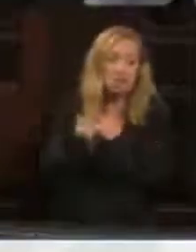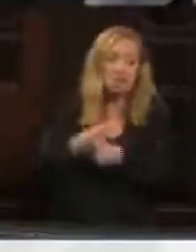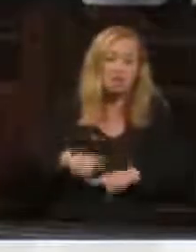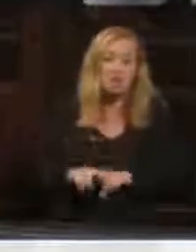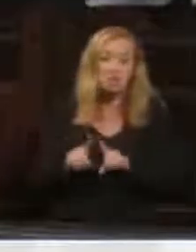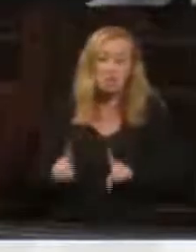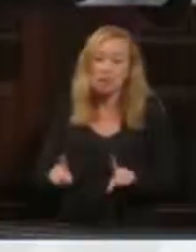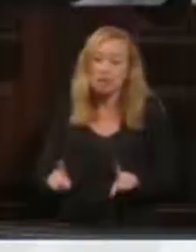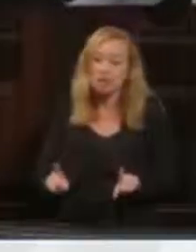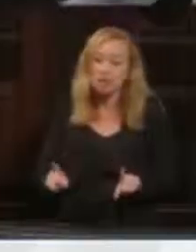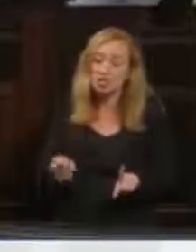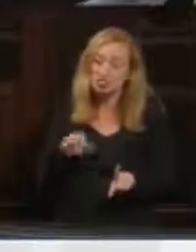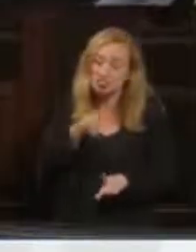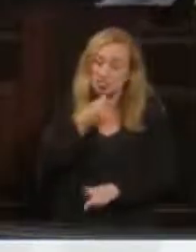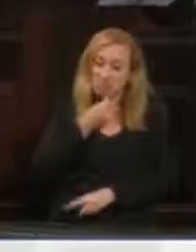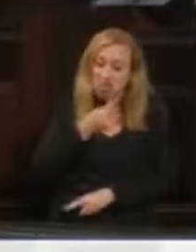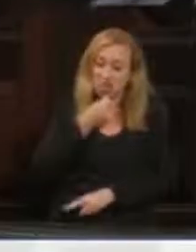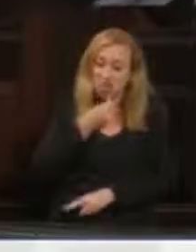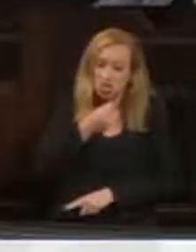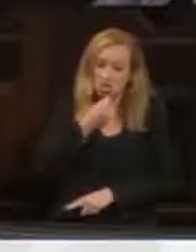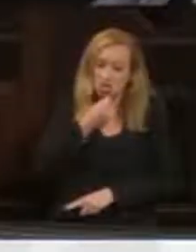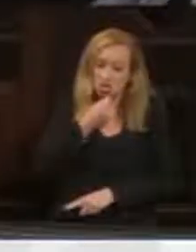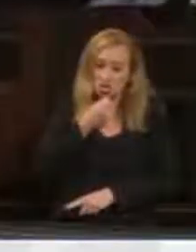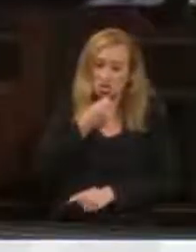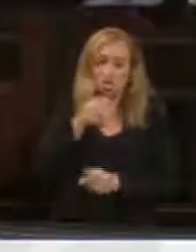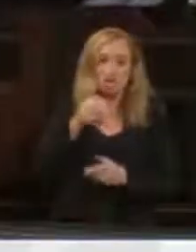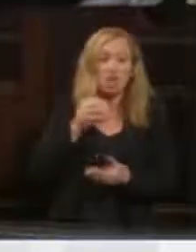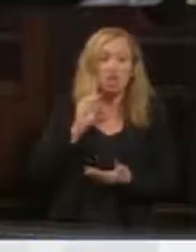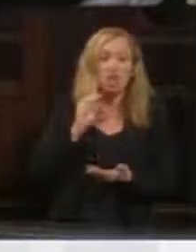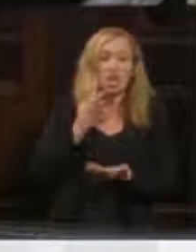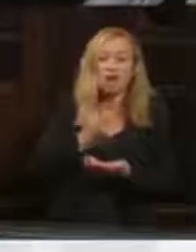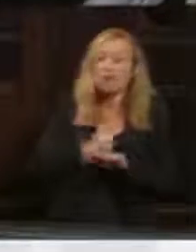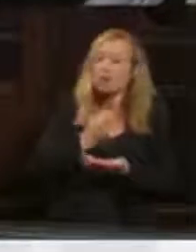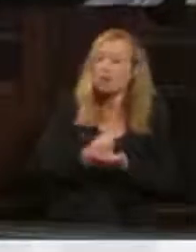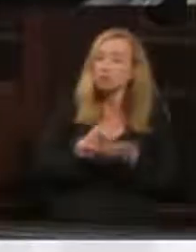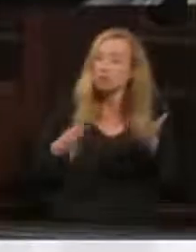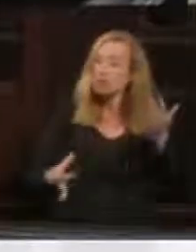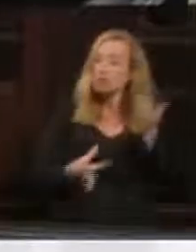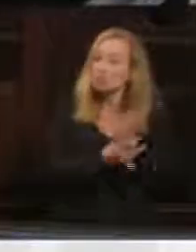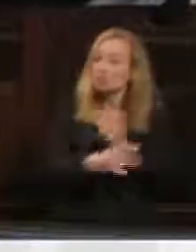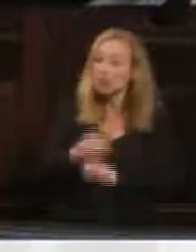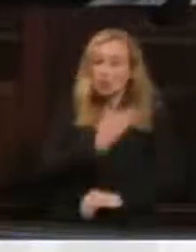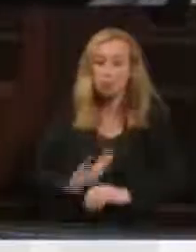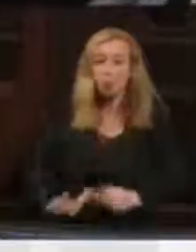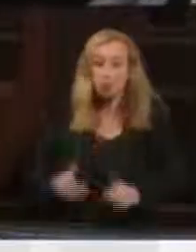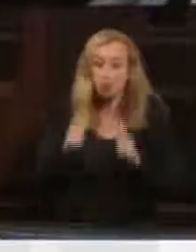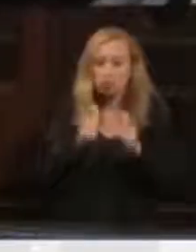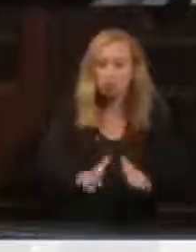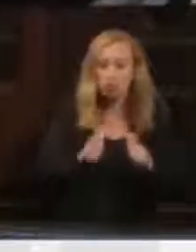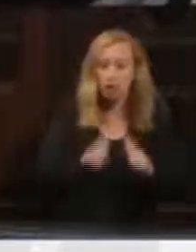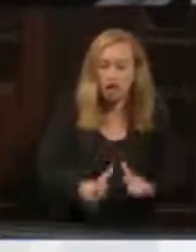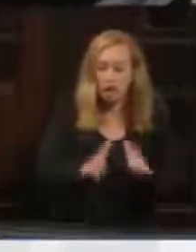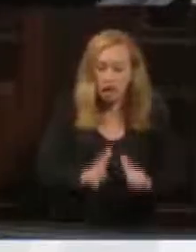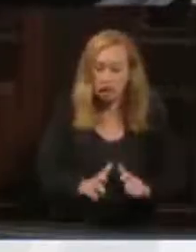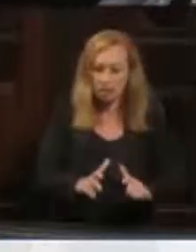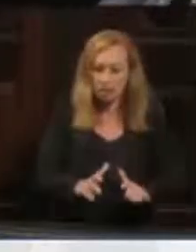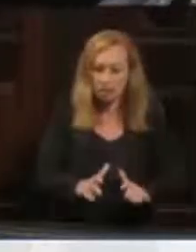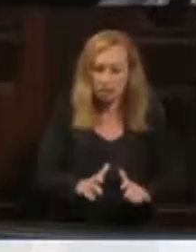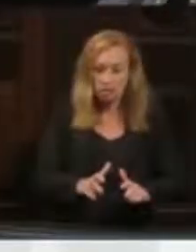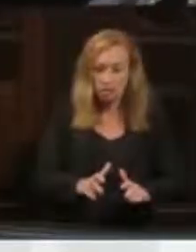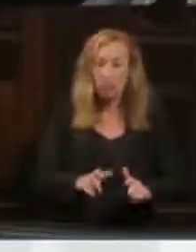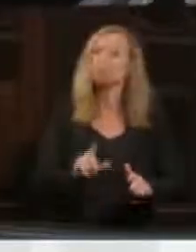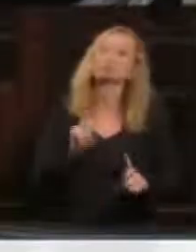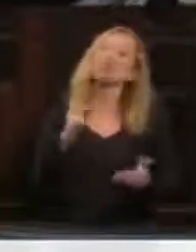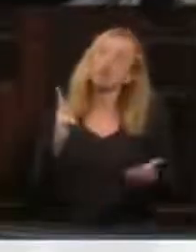é lamentável a segurança pública estar omissa, porque isso vem ocorrendo há